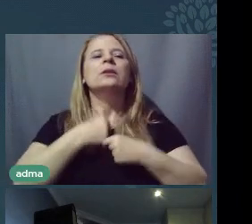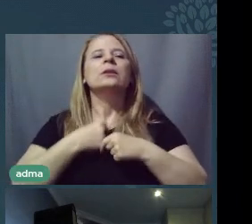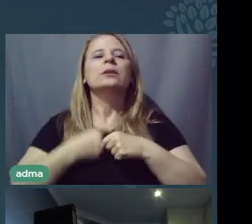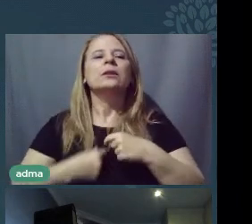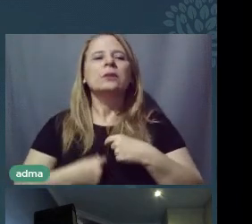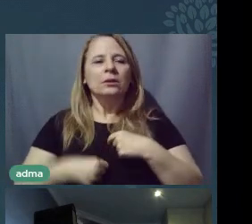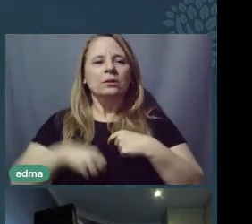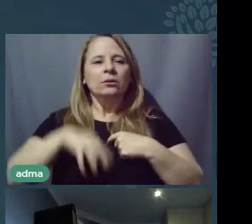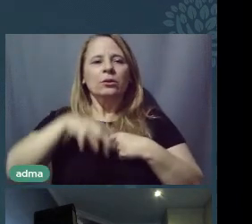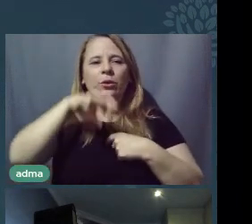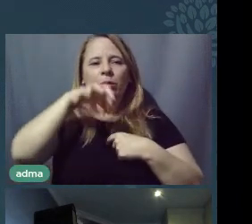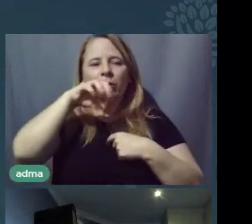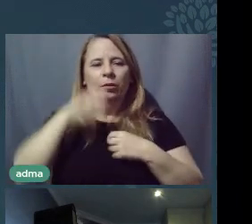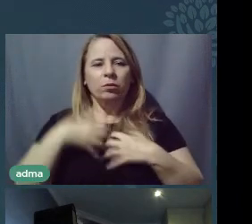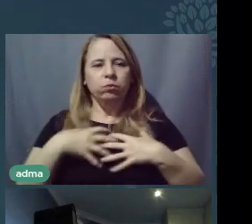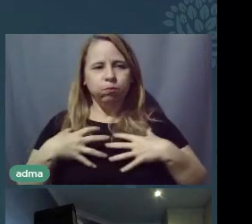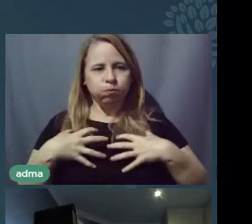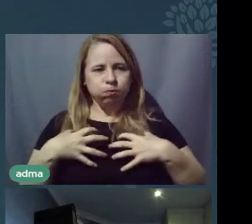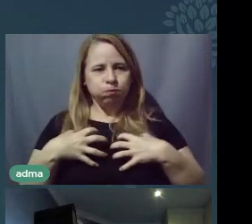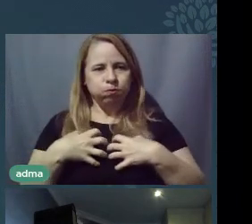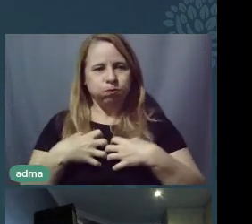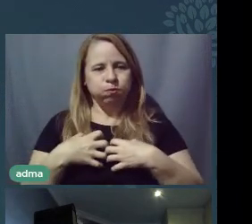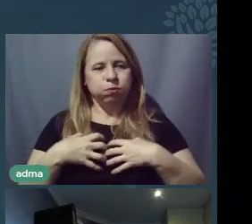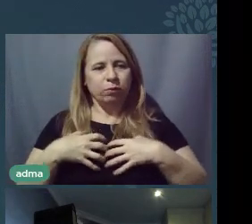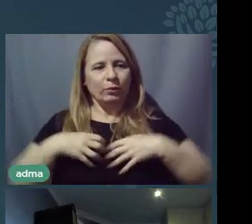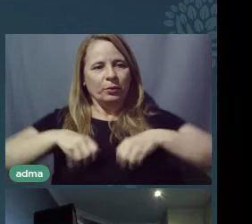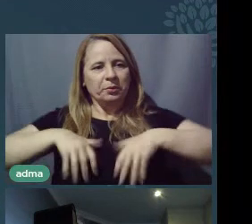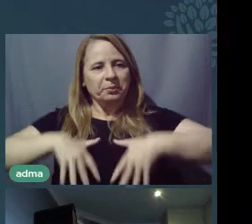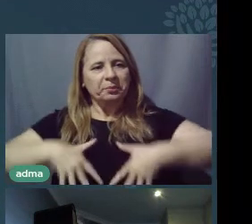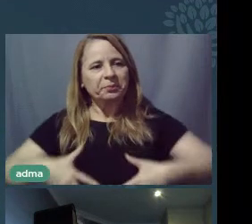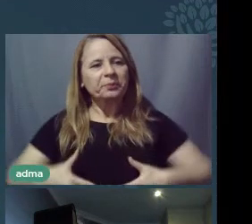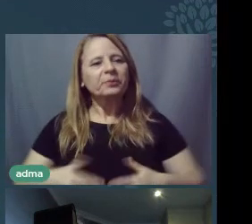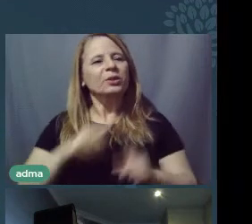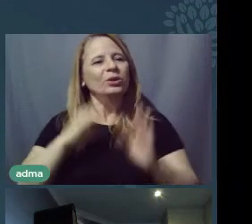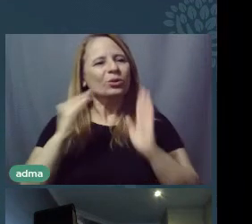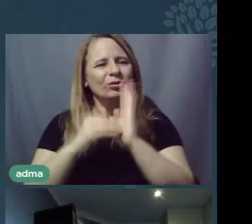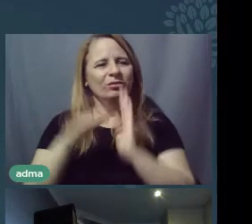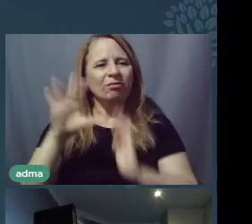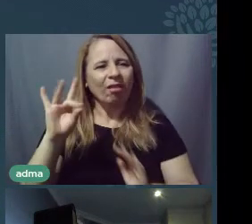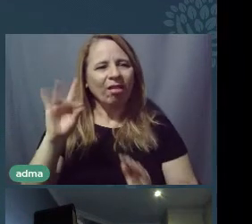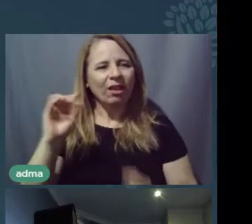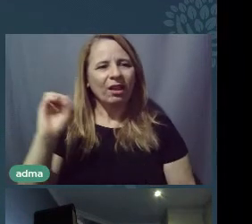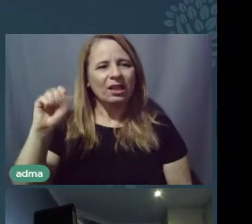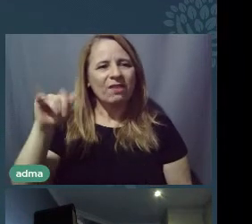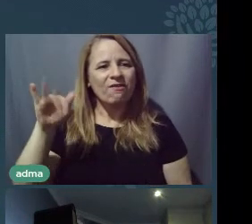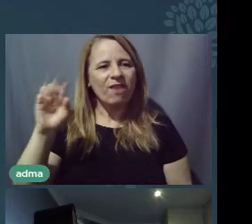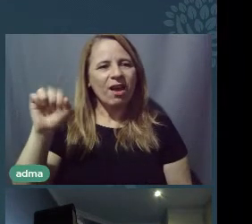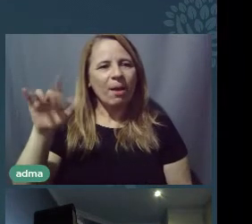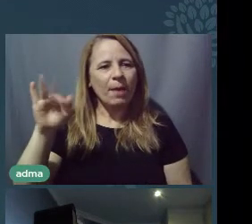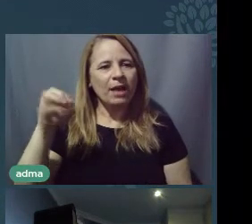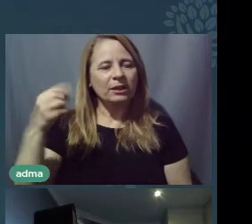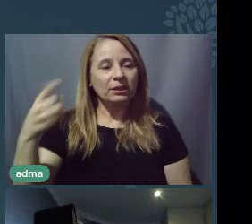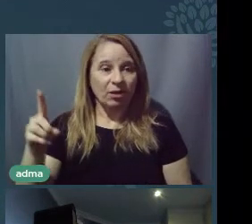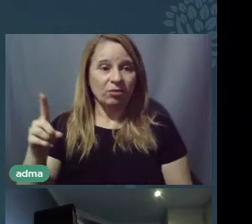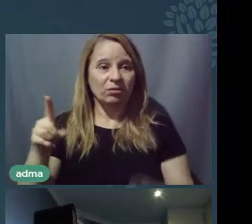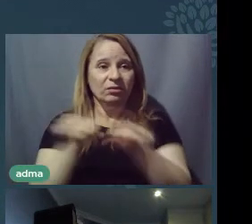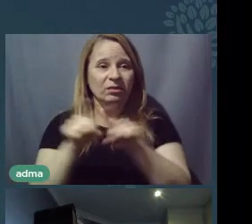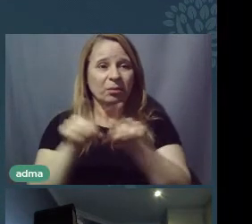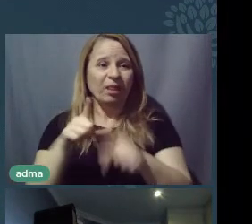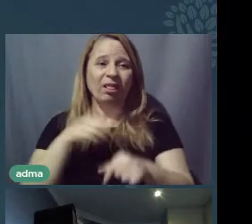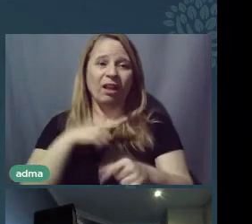caracterizado pelo broncoespasmo, processo inflamatório, e que pode evoluir com muco na fase tardia,